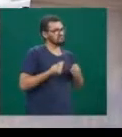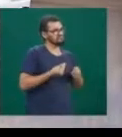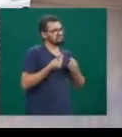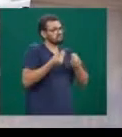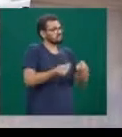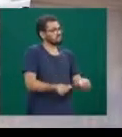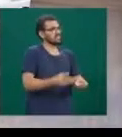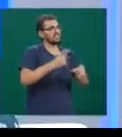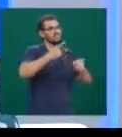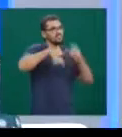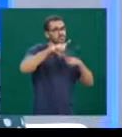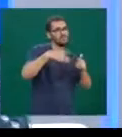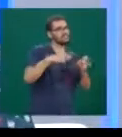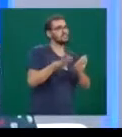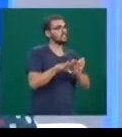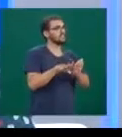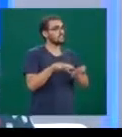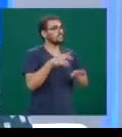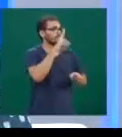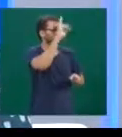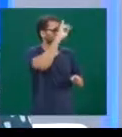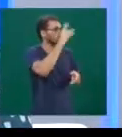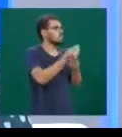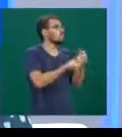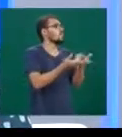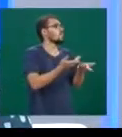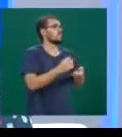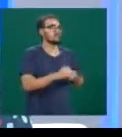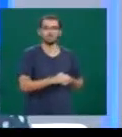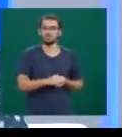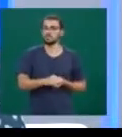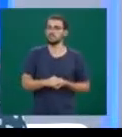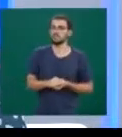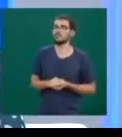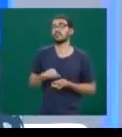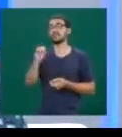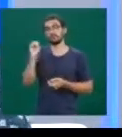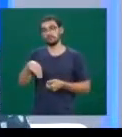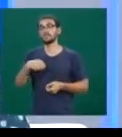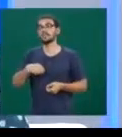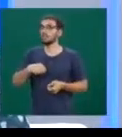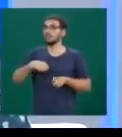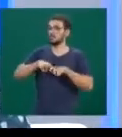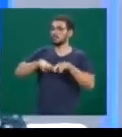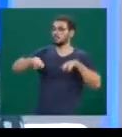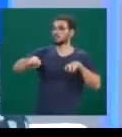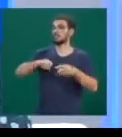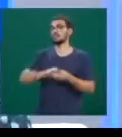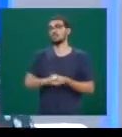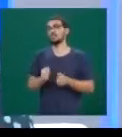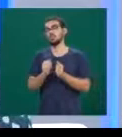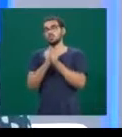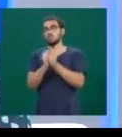música e muito mais, não é mesmo? Sim, eu participarei de uma mesa junto com o meu